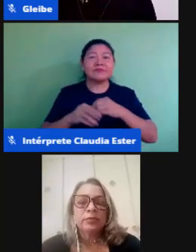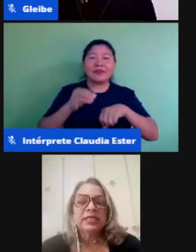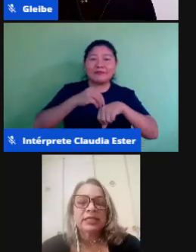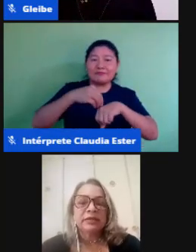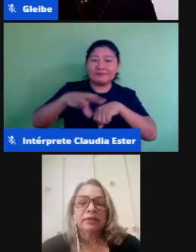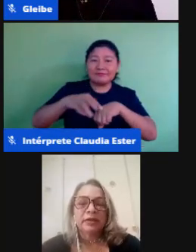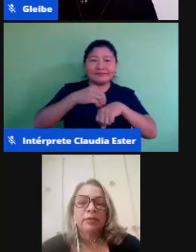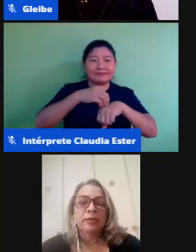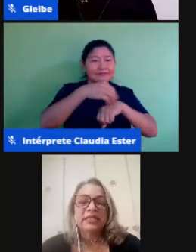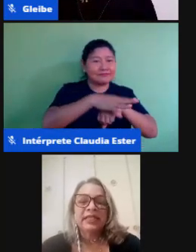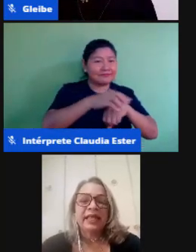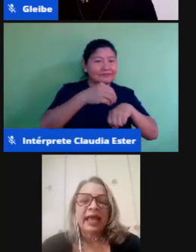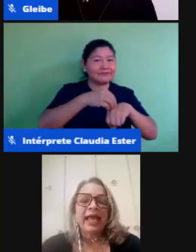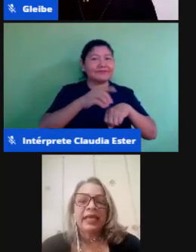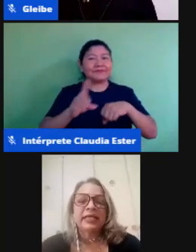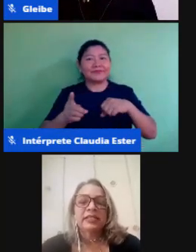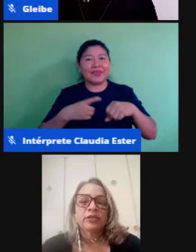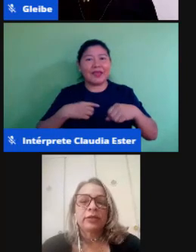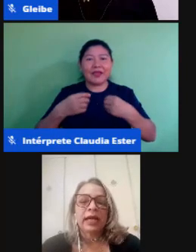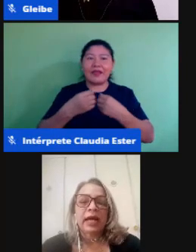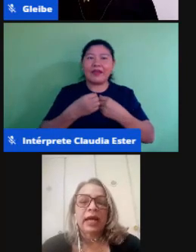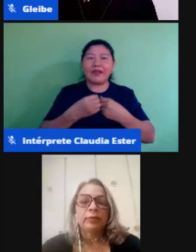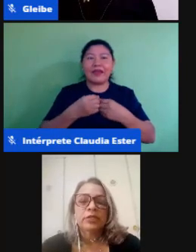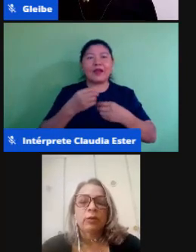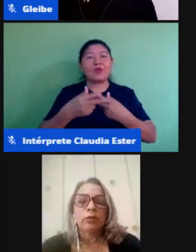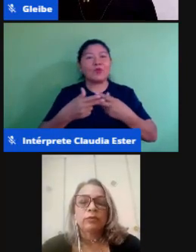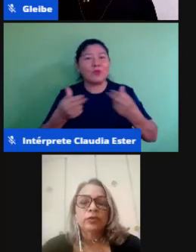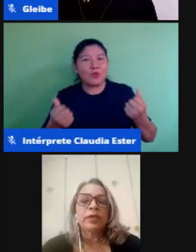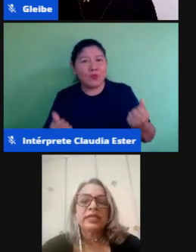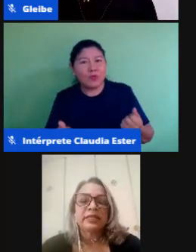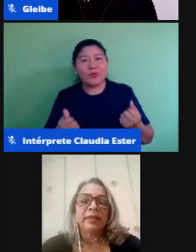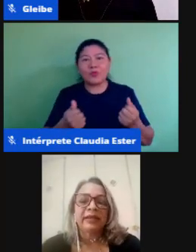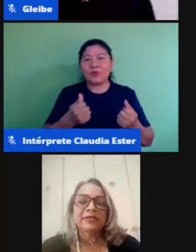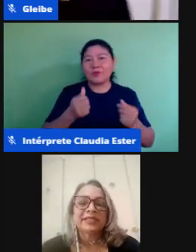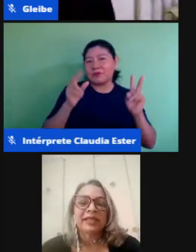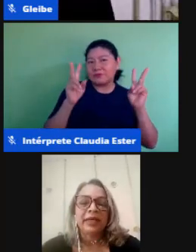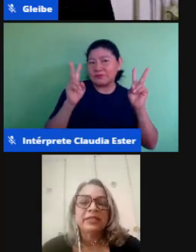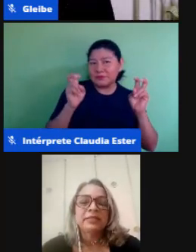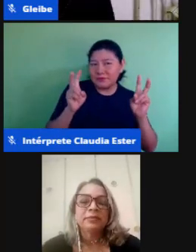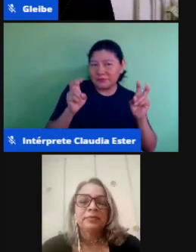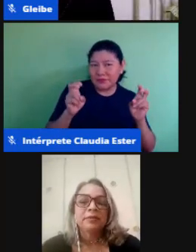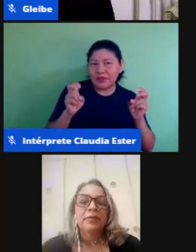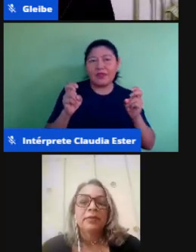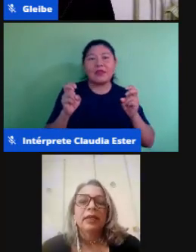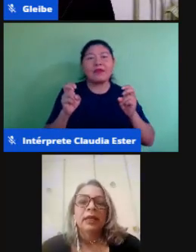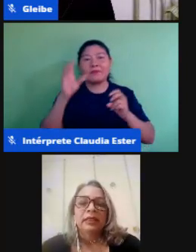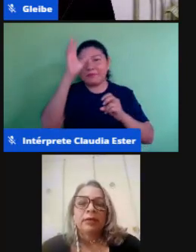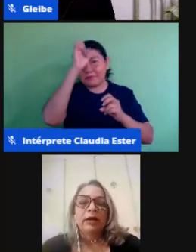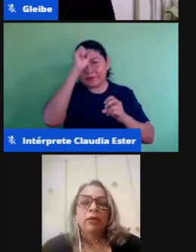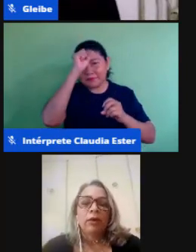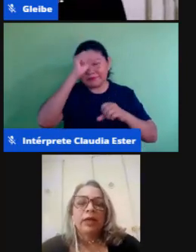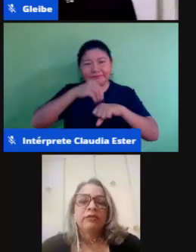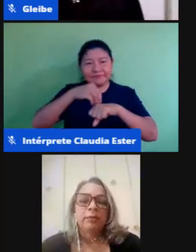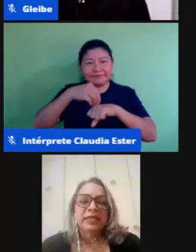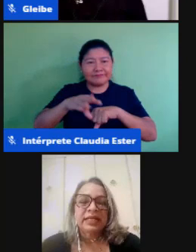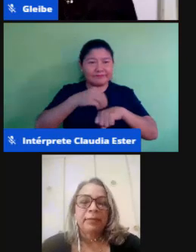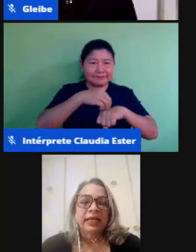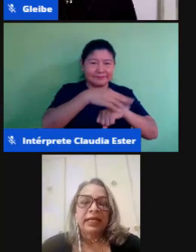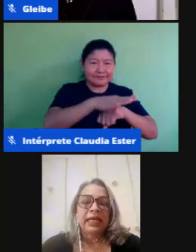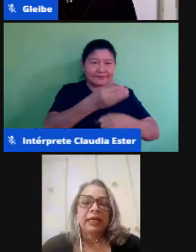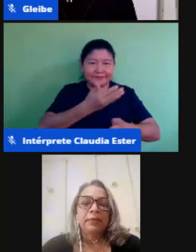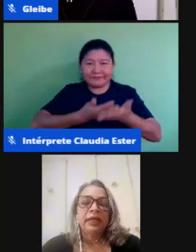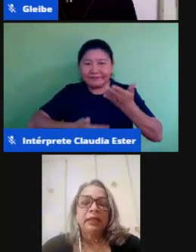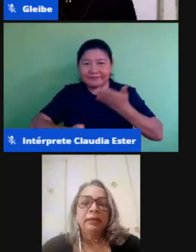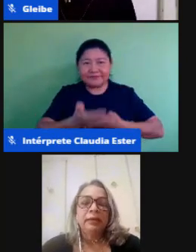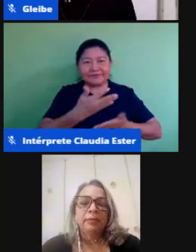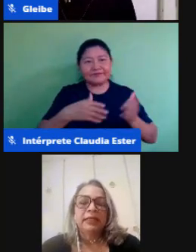trocarmos umas ideias, trocarmos alguns conhecimentos, não é mesmo? Então agora eu vou passar